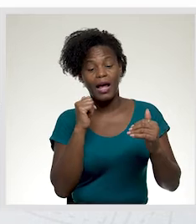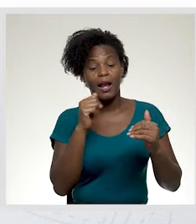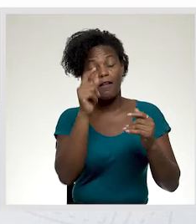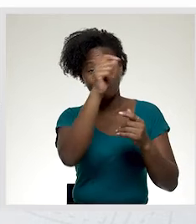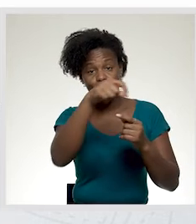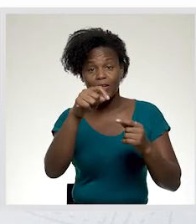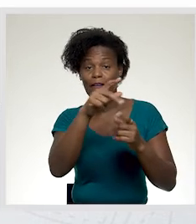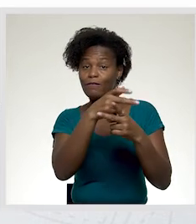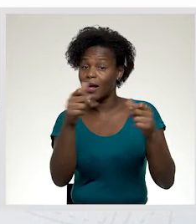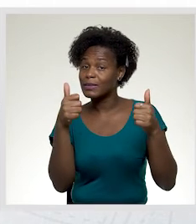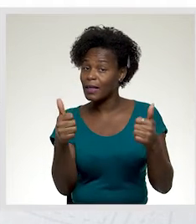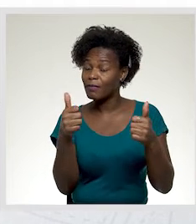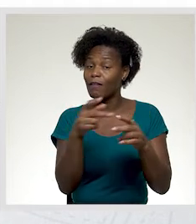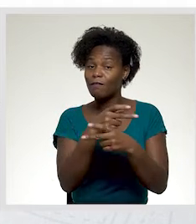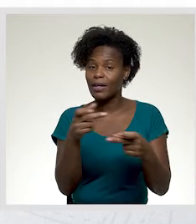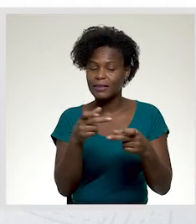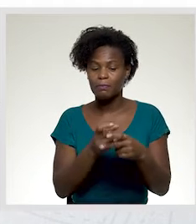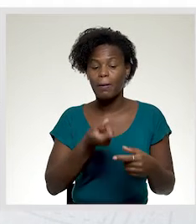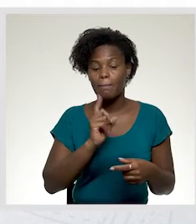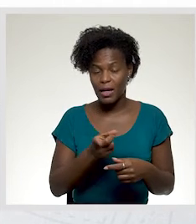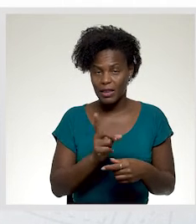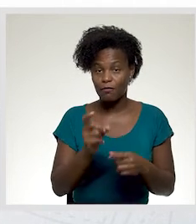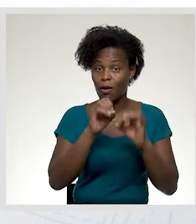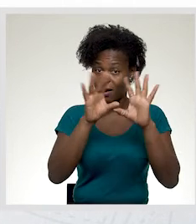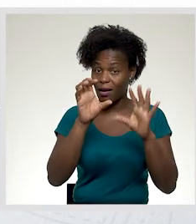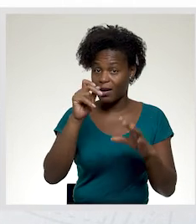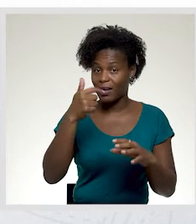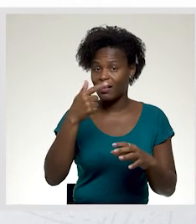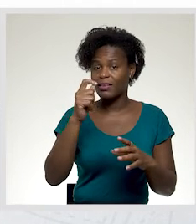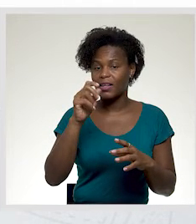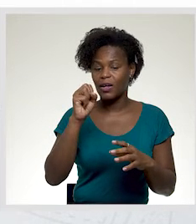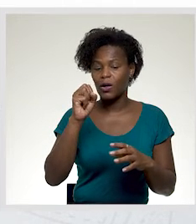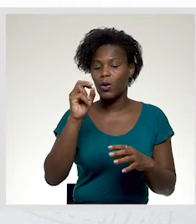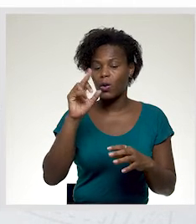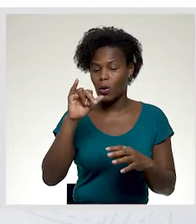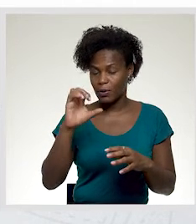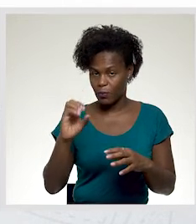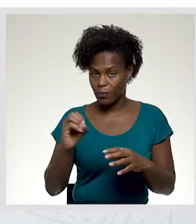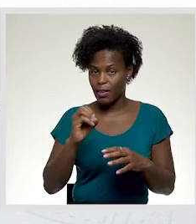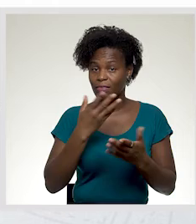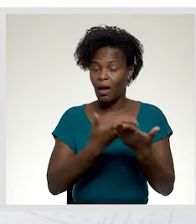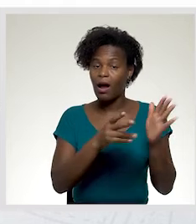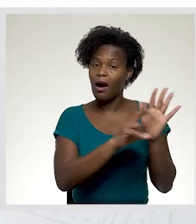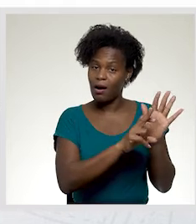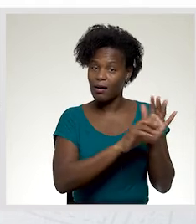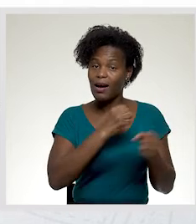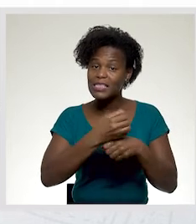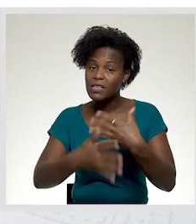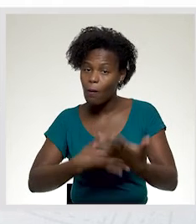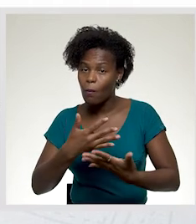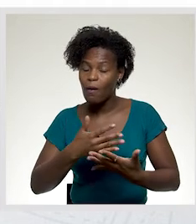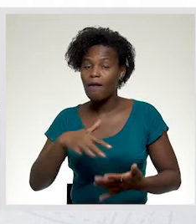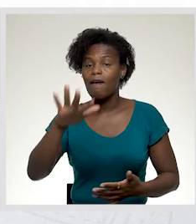seguinte afirmação. O imperativo categórico nos dá regras de ações de